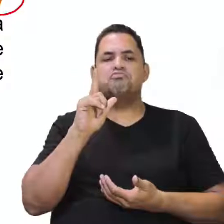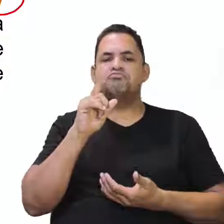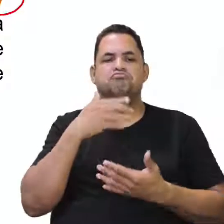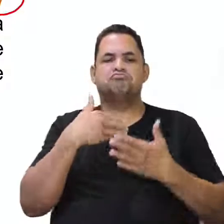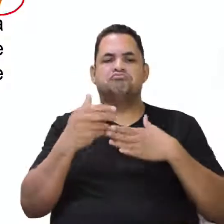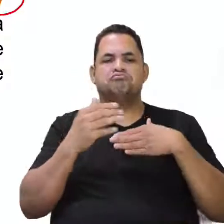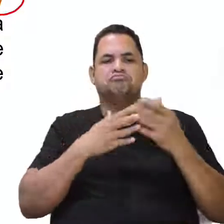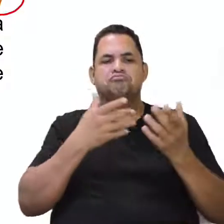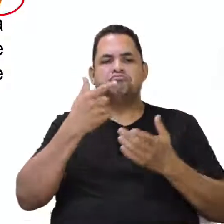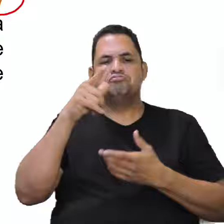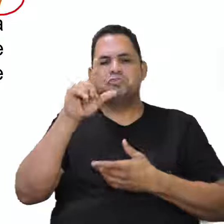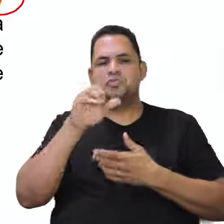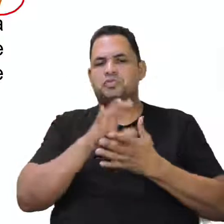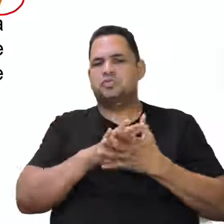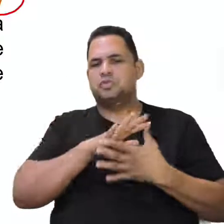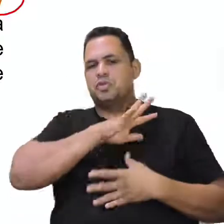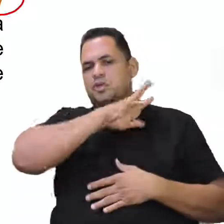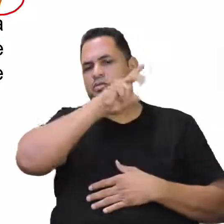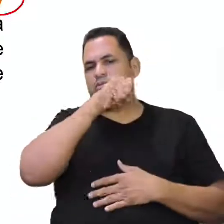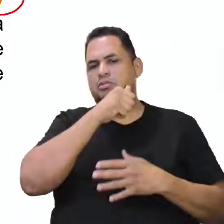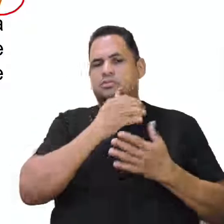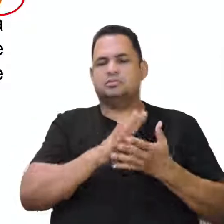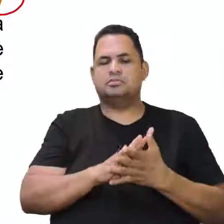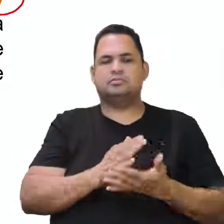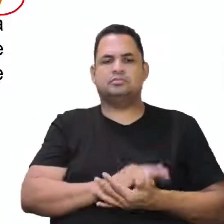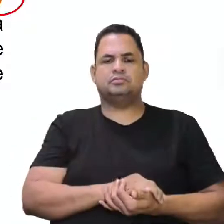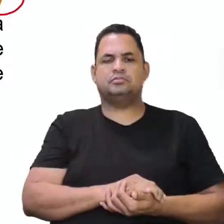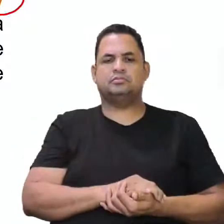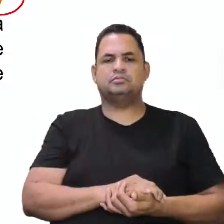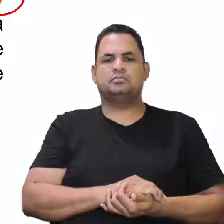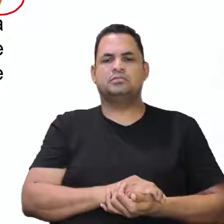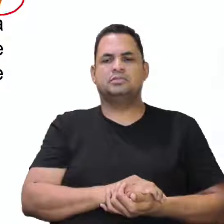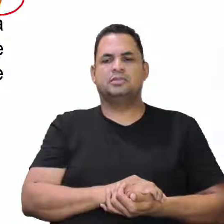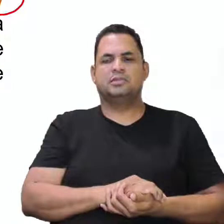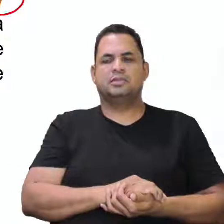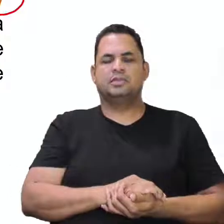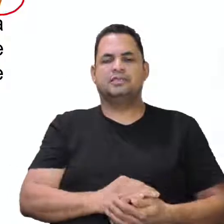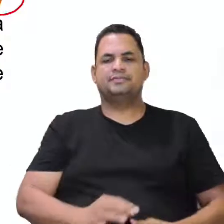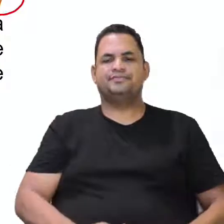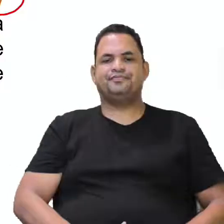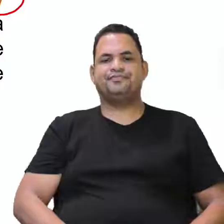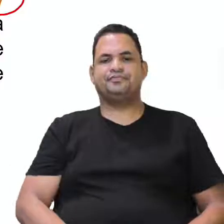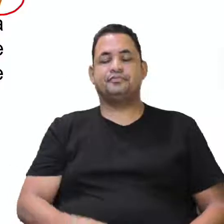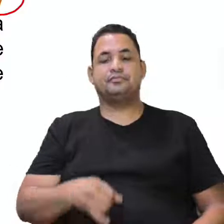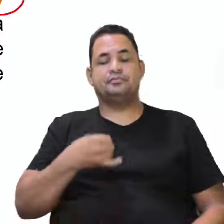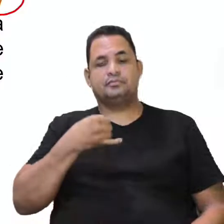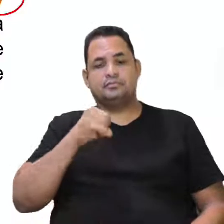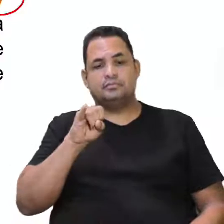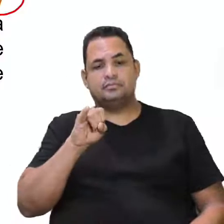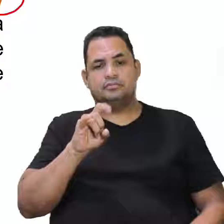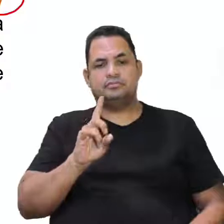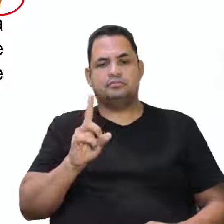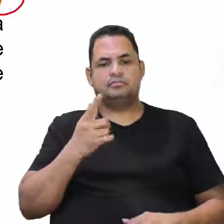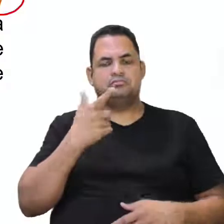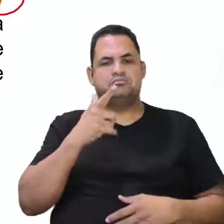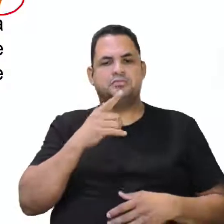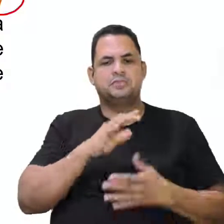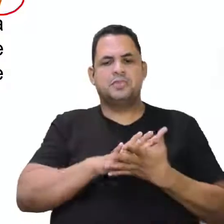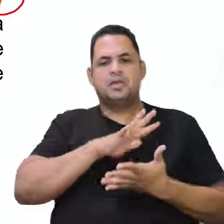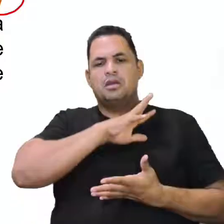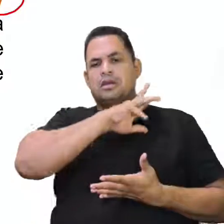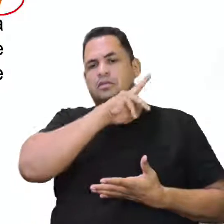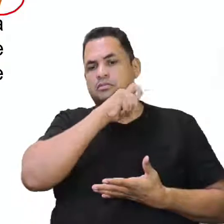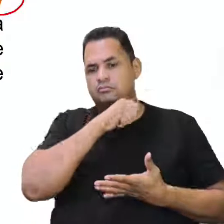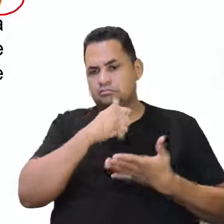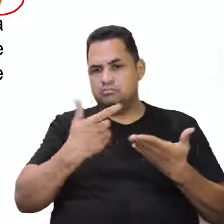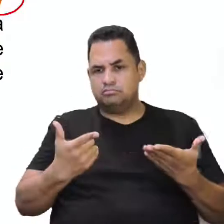outro animal, ou outro animal. If you still don't have a pet, se você ainda não tem um pet, if